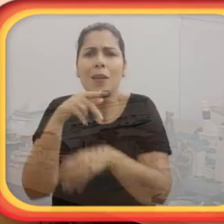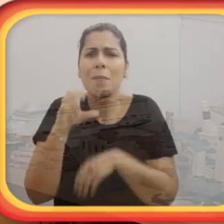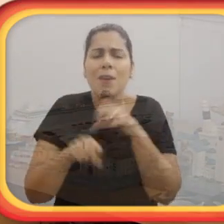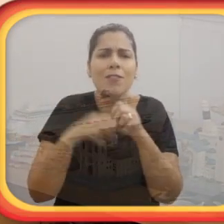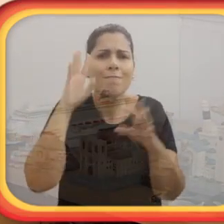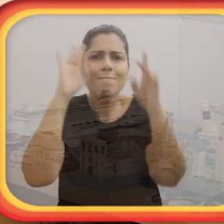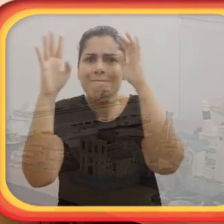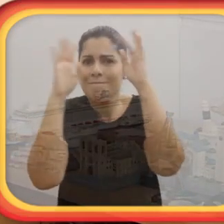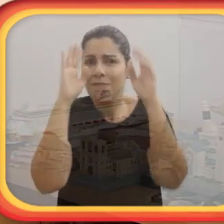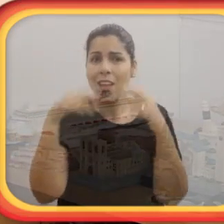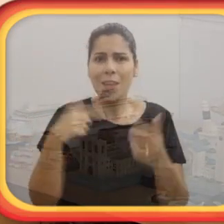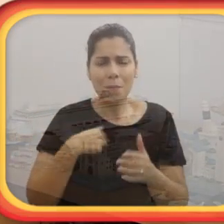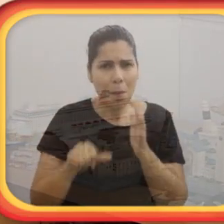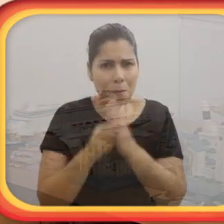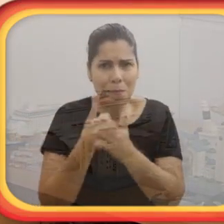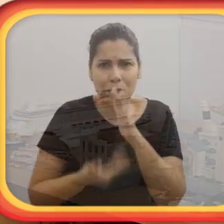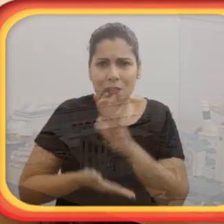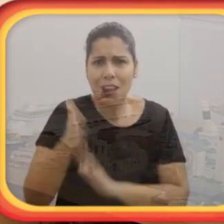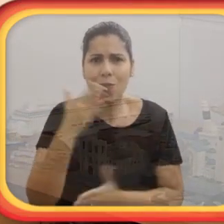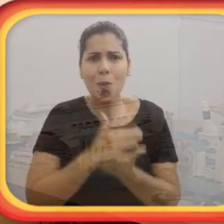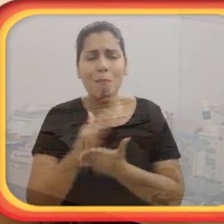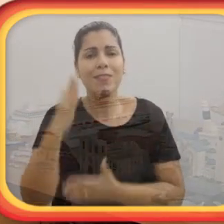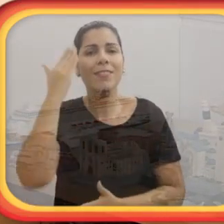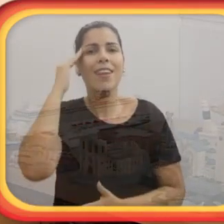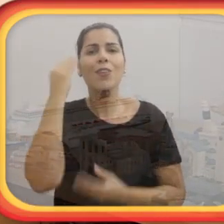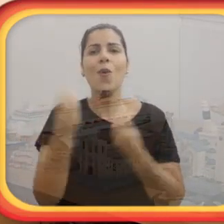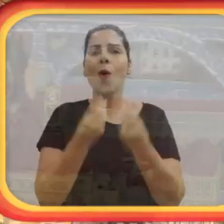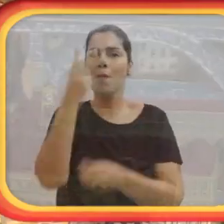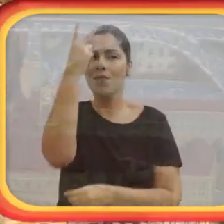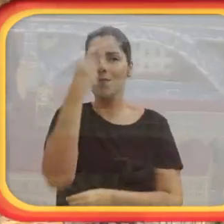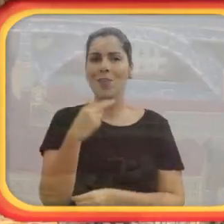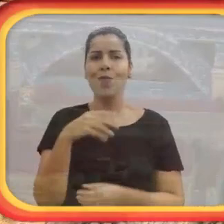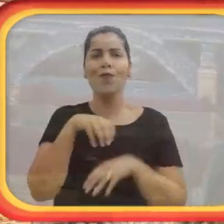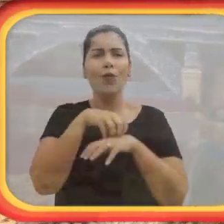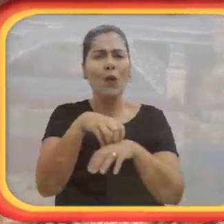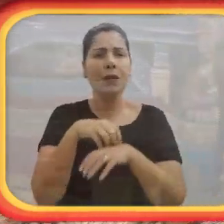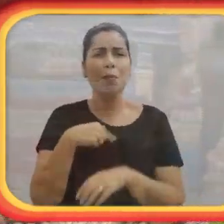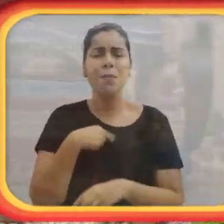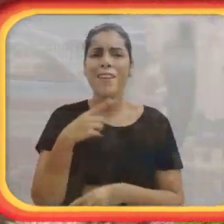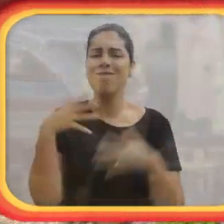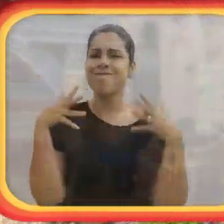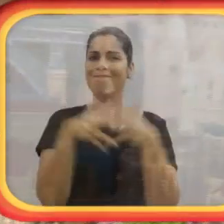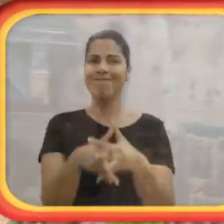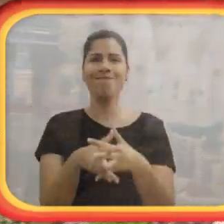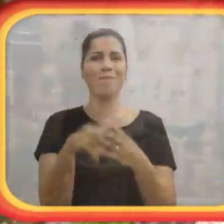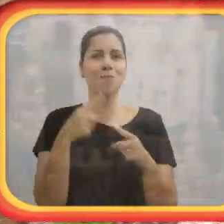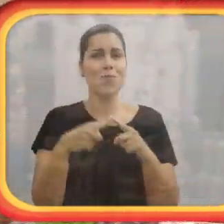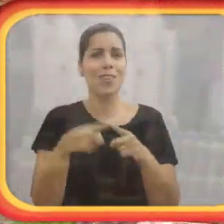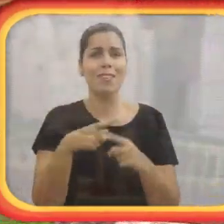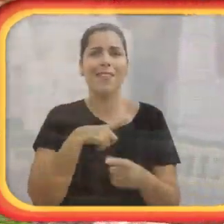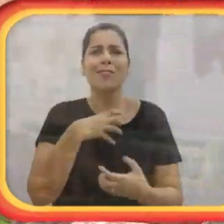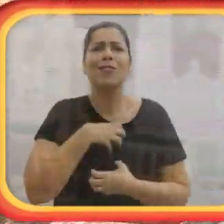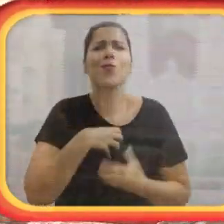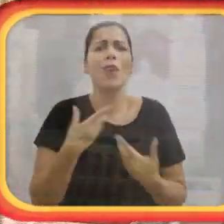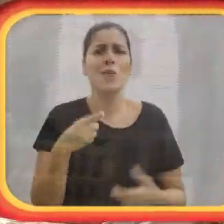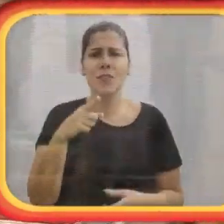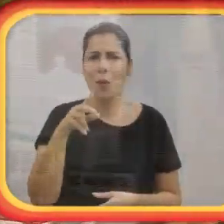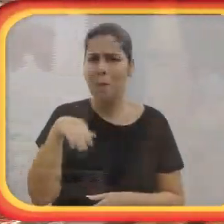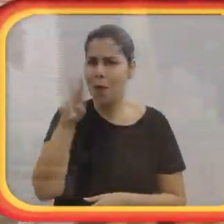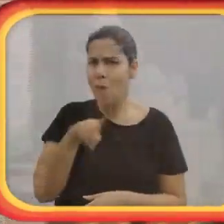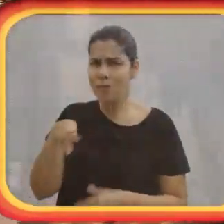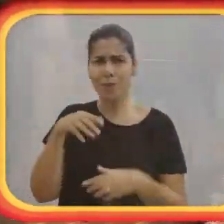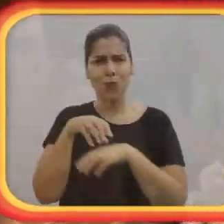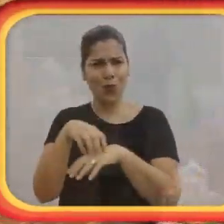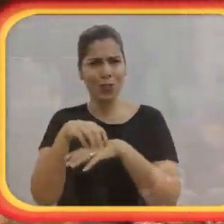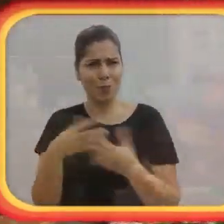anos escutar sobre alguns países mexe muito com a imaginação. E aí, na minha primeira viagem, eu comecei a entender que para o cego,